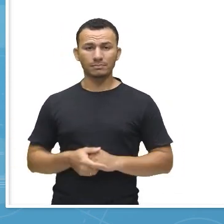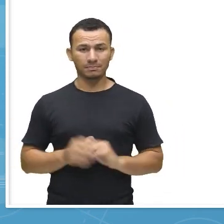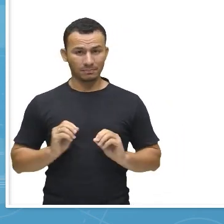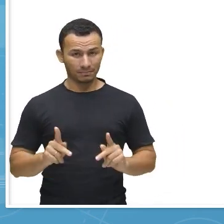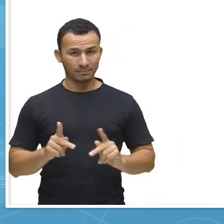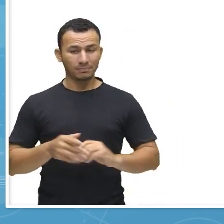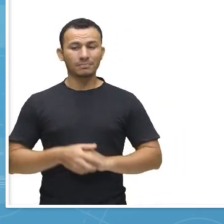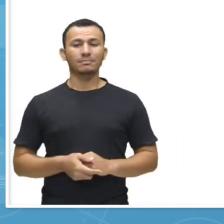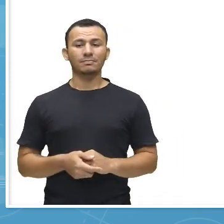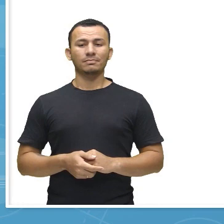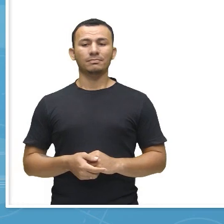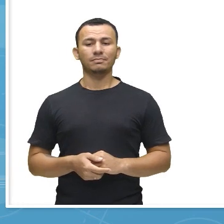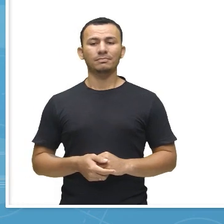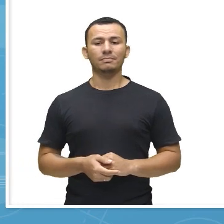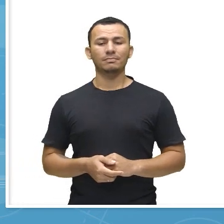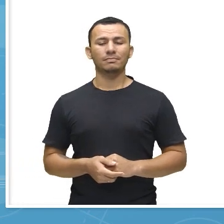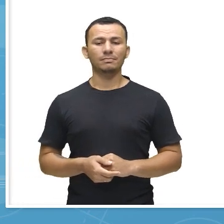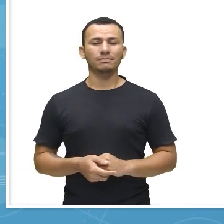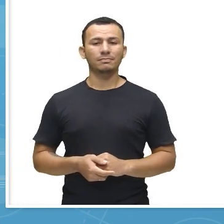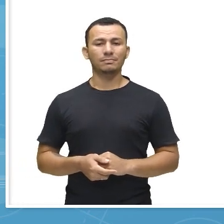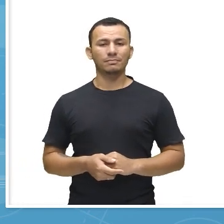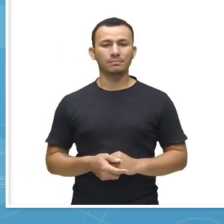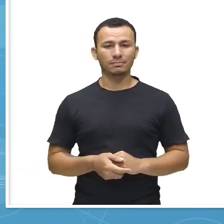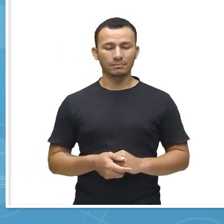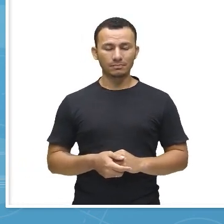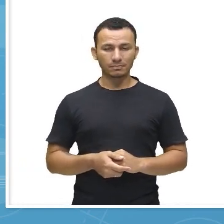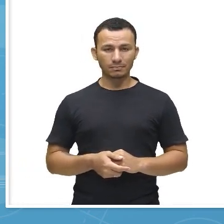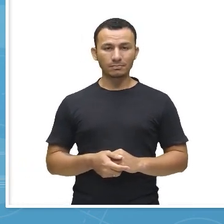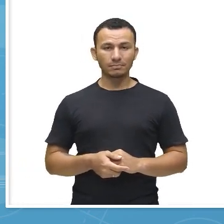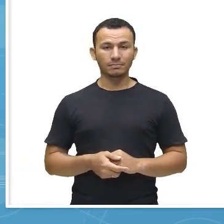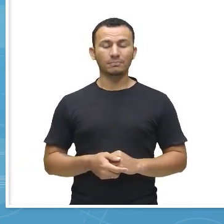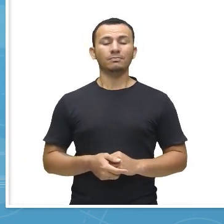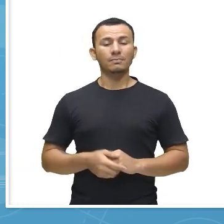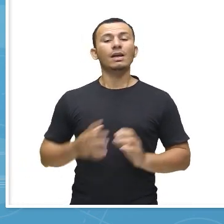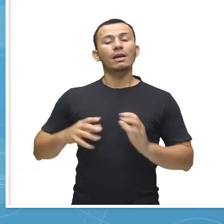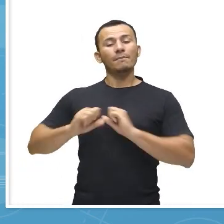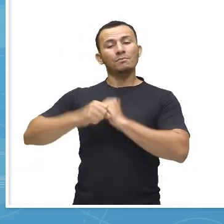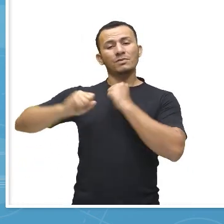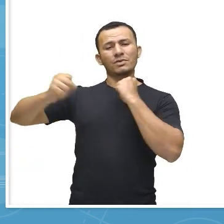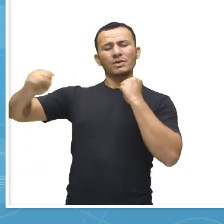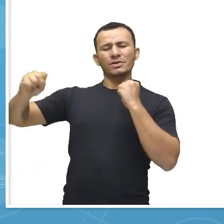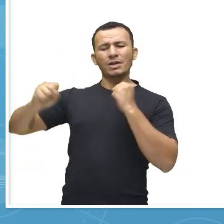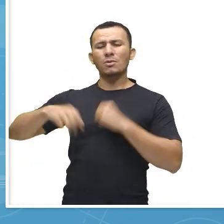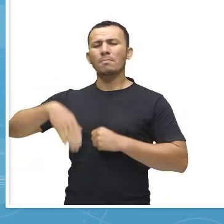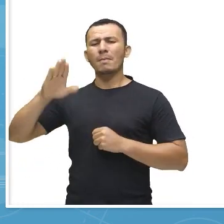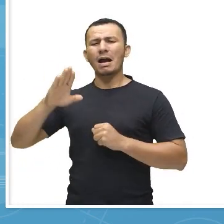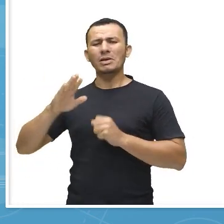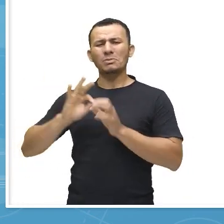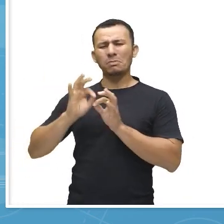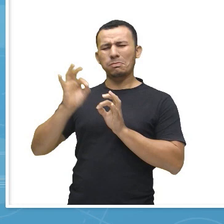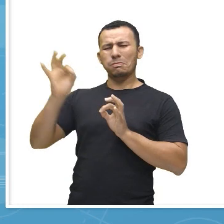certinho? Seguidos, nós vamos ter em terceiro, em extensão territorial, a África,